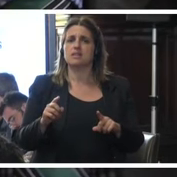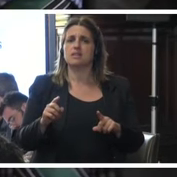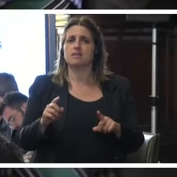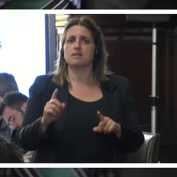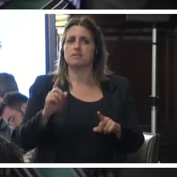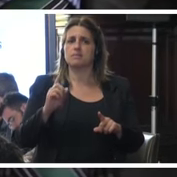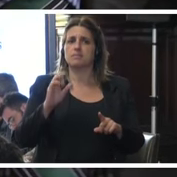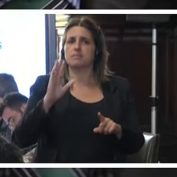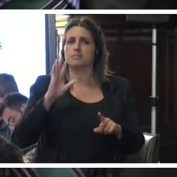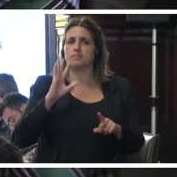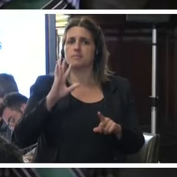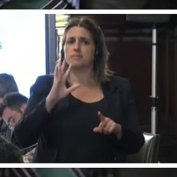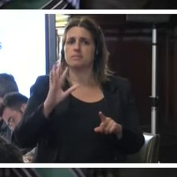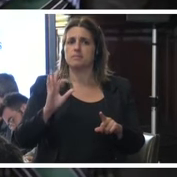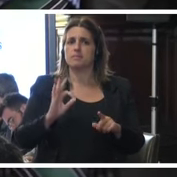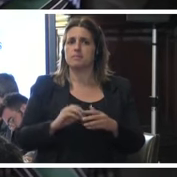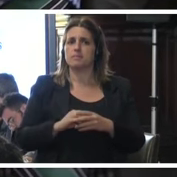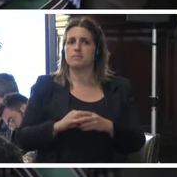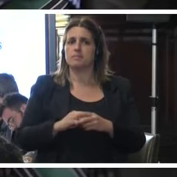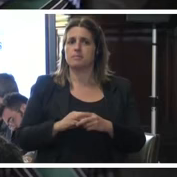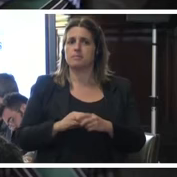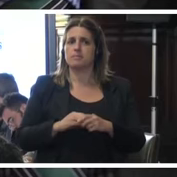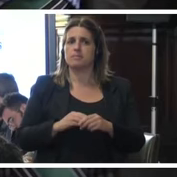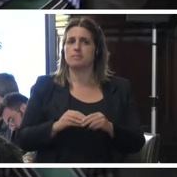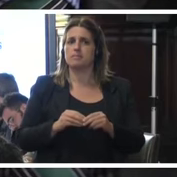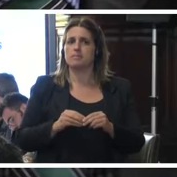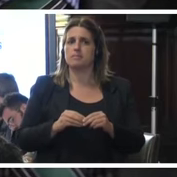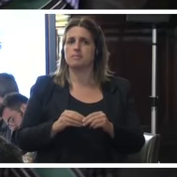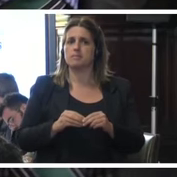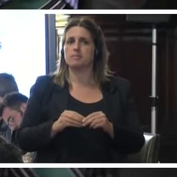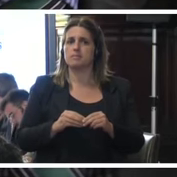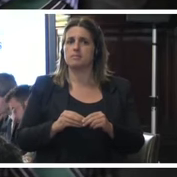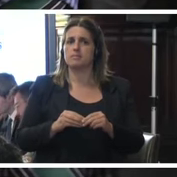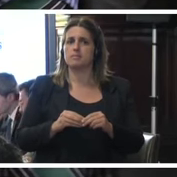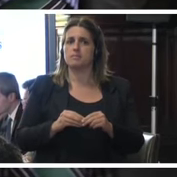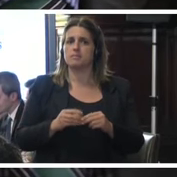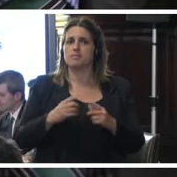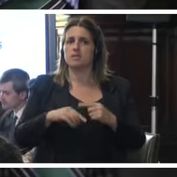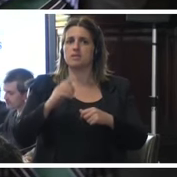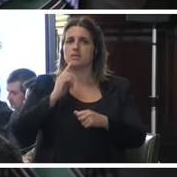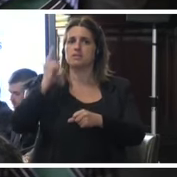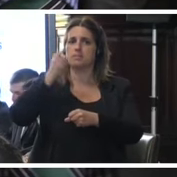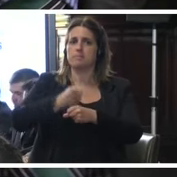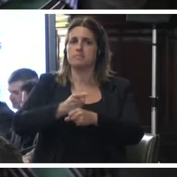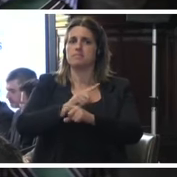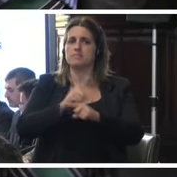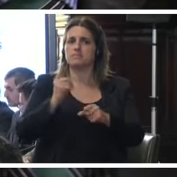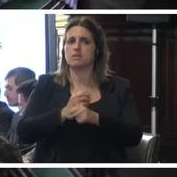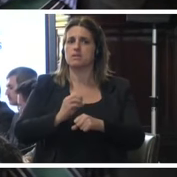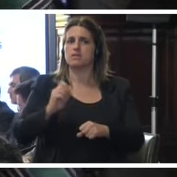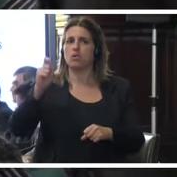anônimos como justa causa para a realização de busca domiciliar, com ou sem mandado judicial. 3.